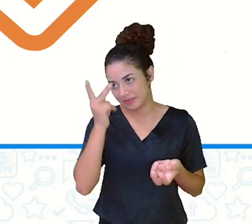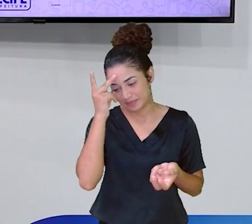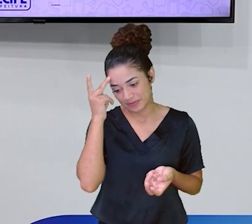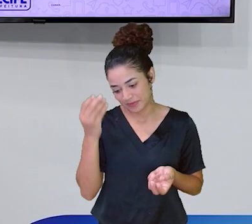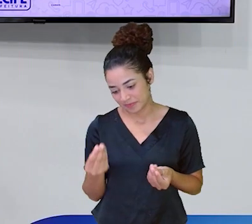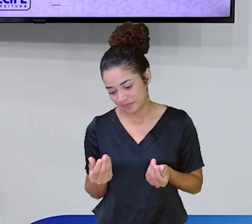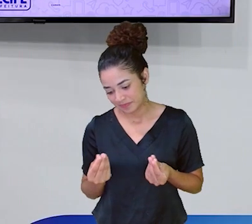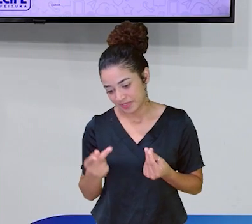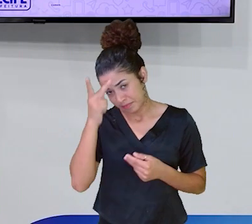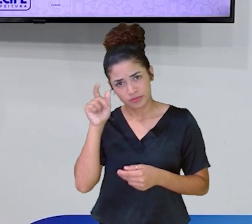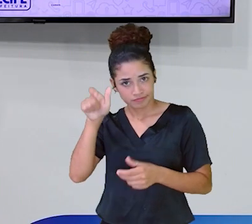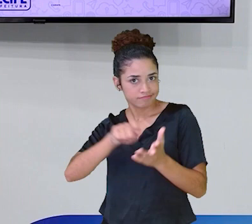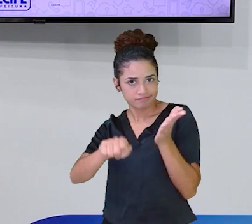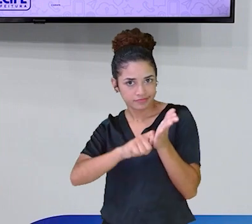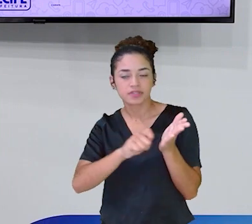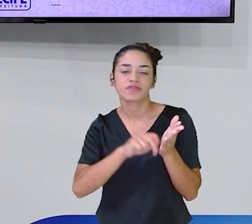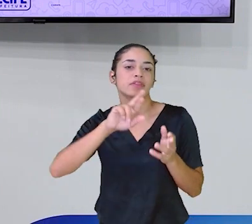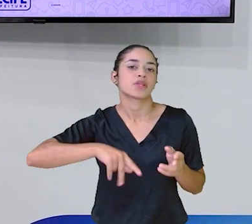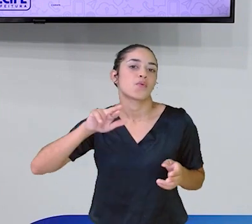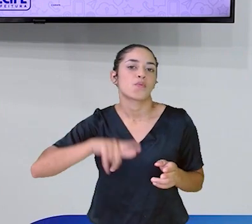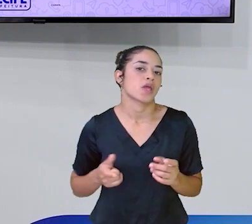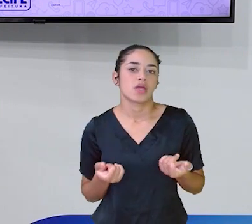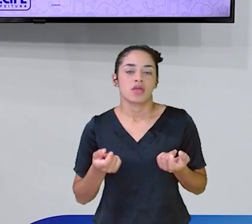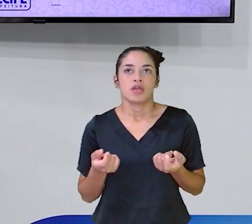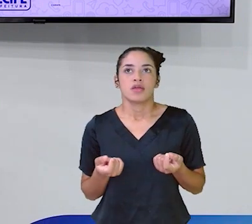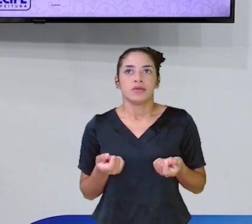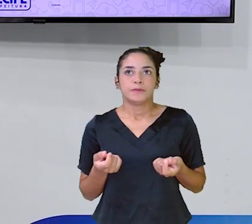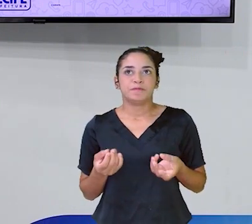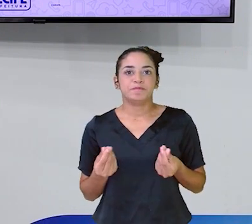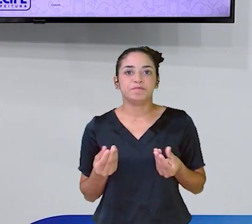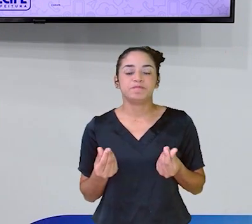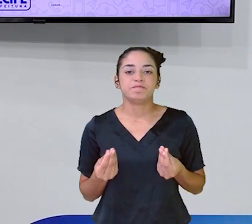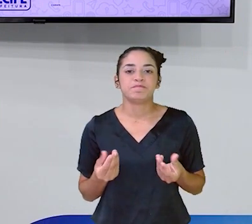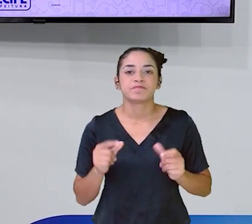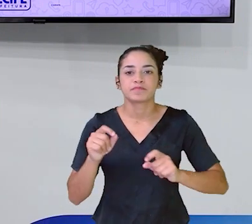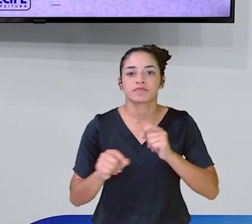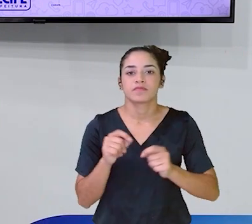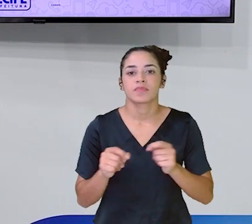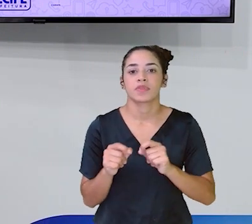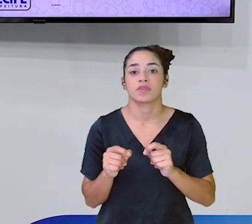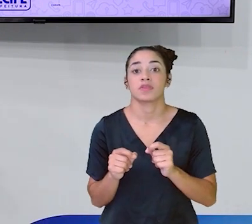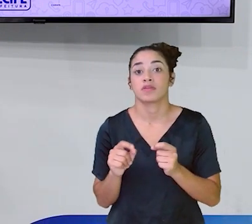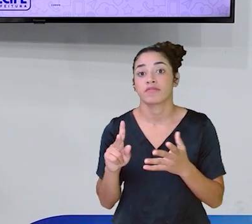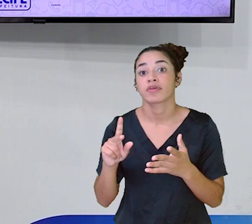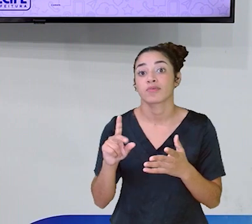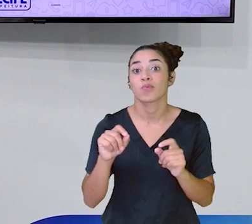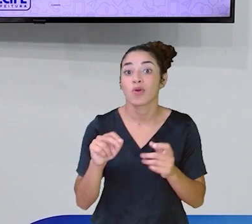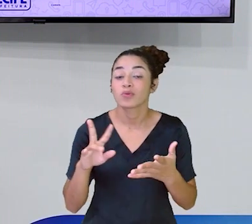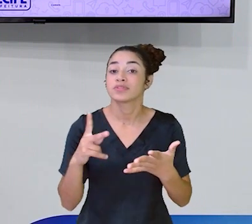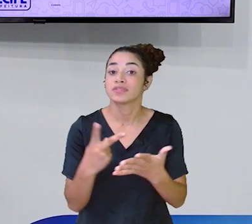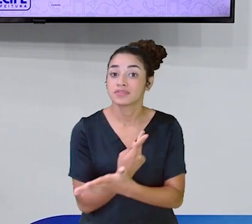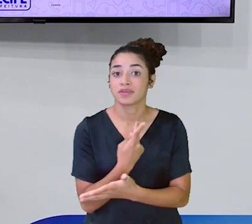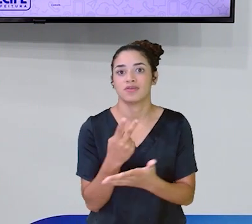a cronista estava escrevendo sobre aí um fato do cotidiano da vida